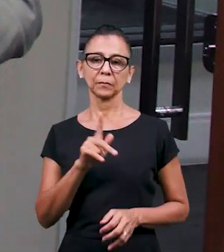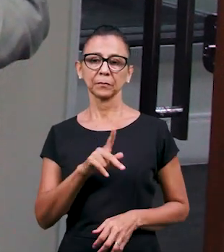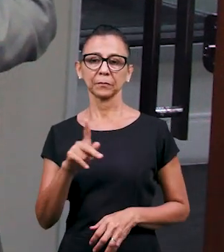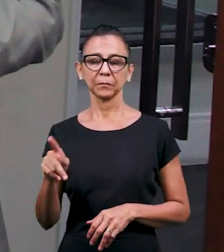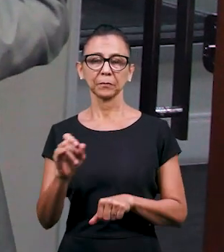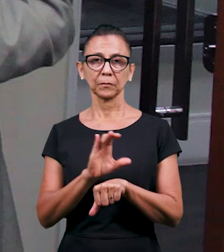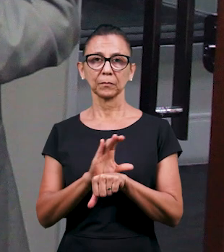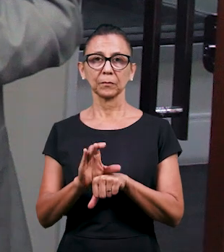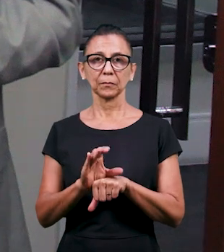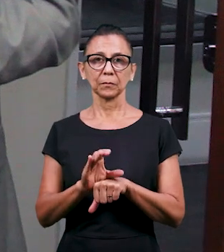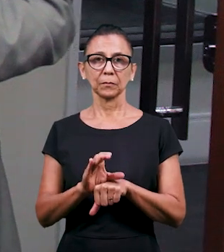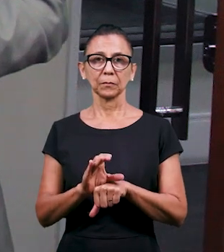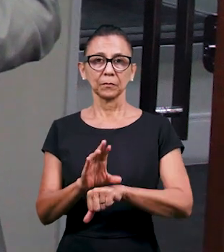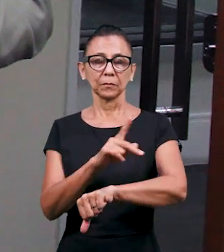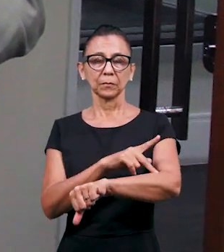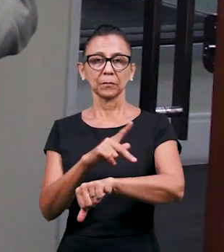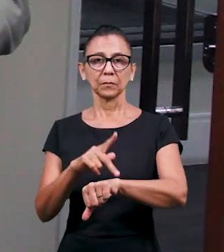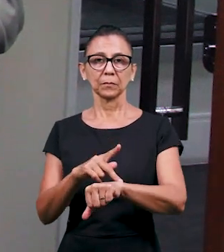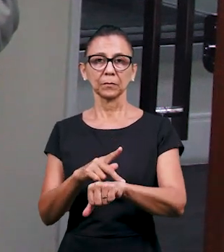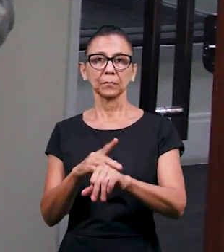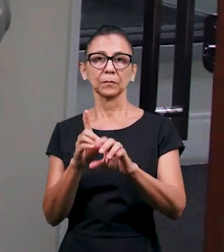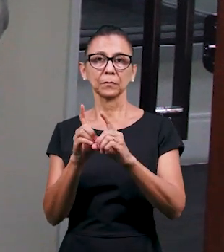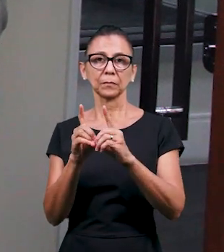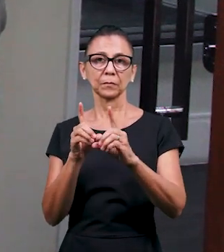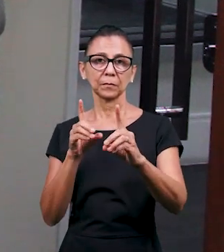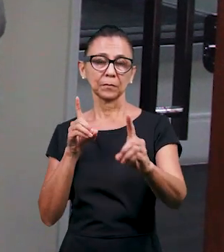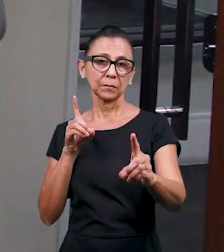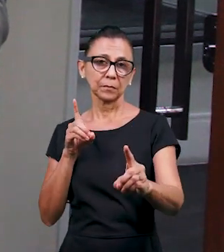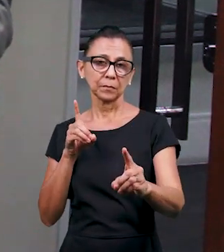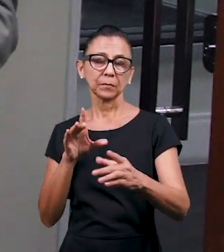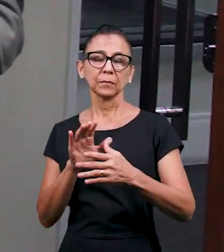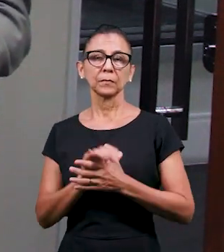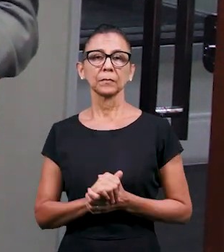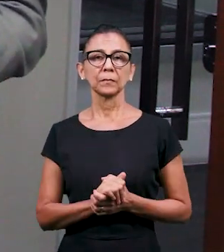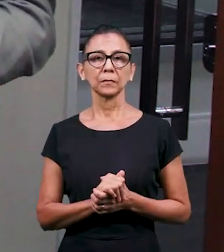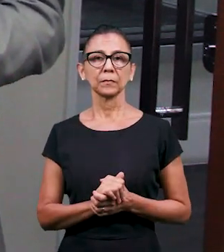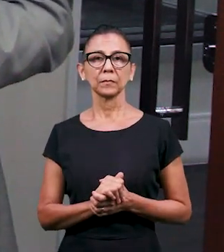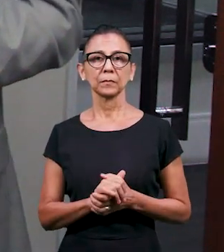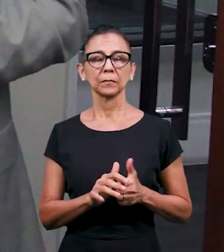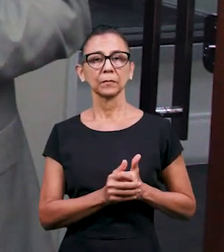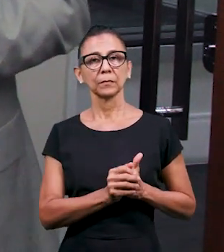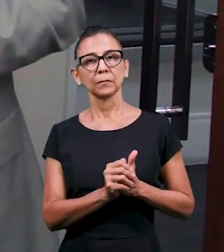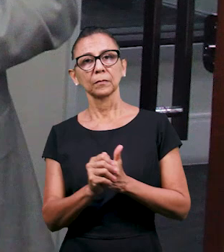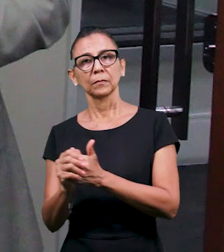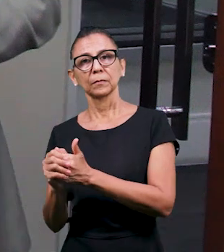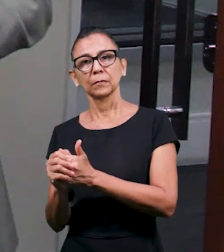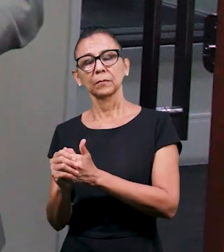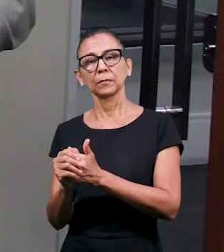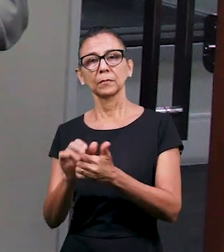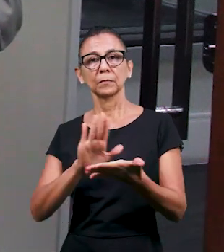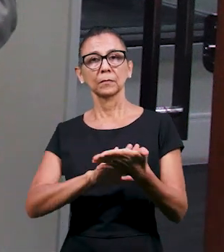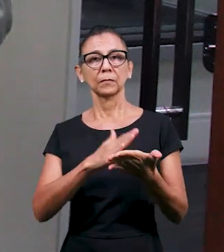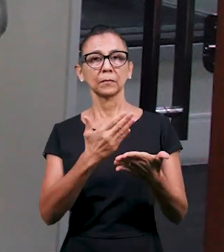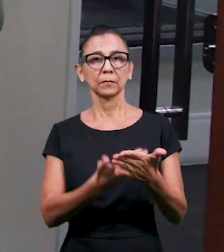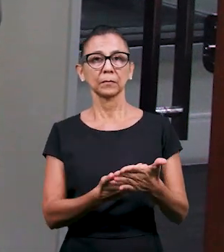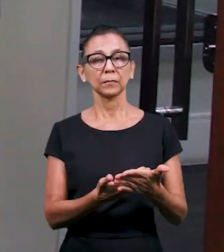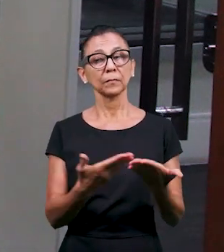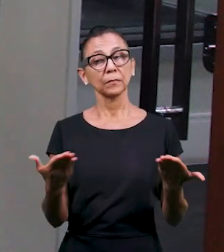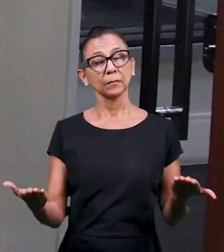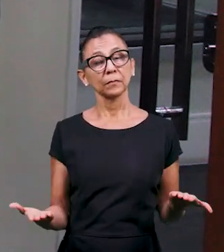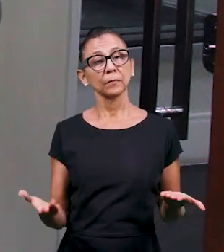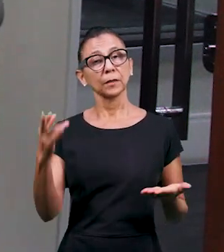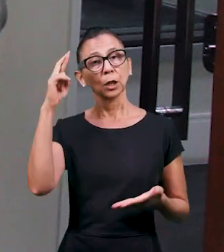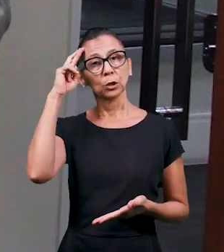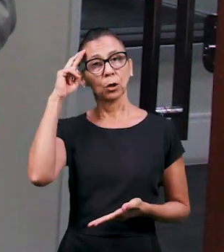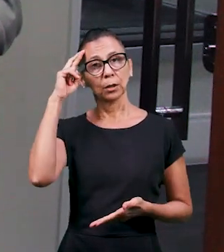curso de pedagogia EAD da Umesp, guia e intérprete pela Arrimisa e proprietária da